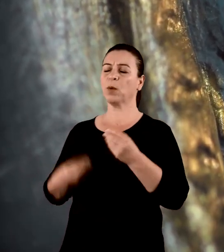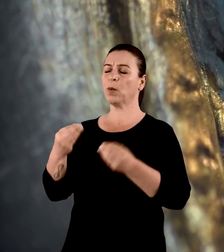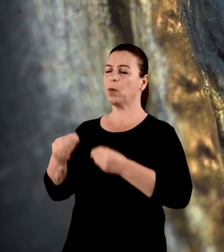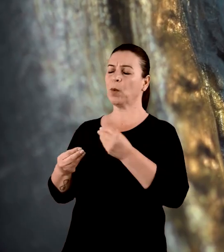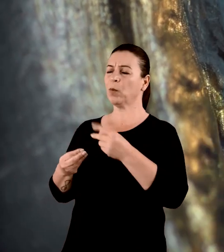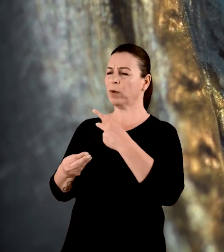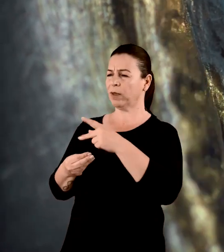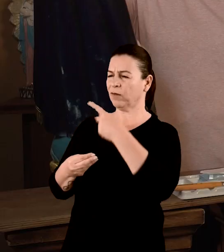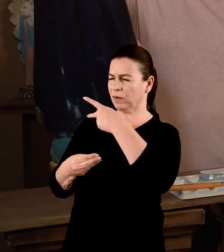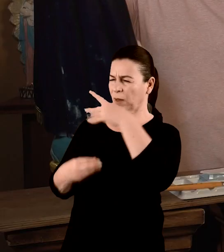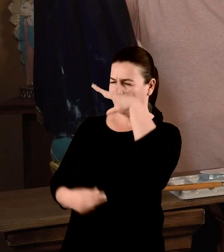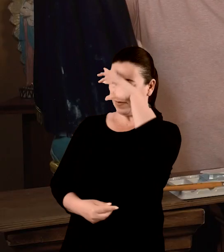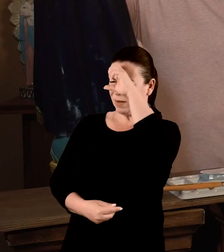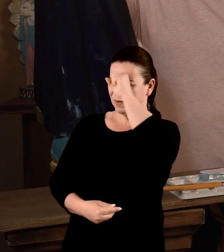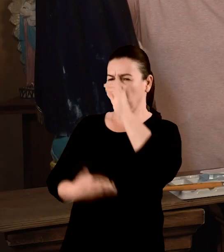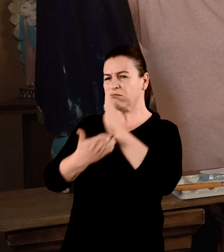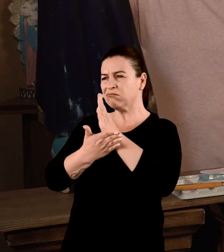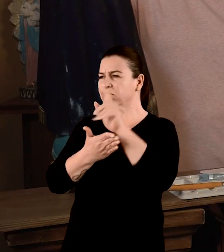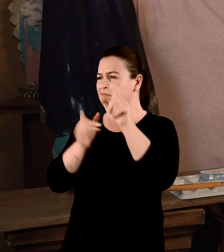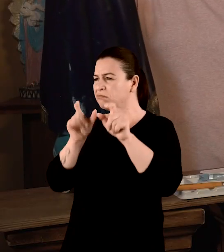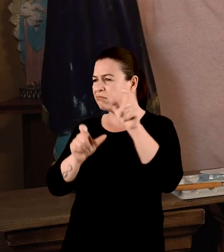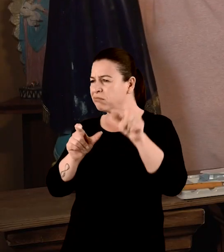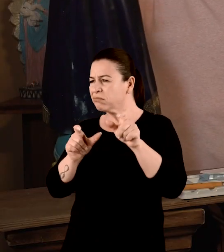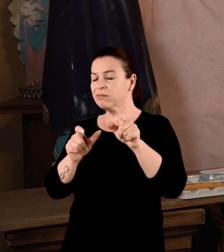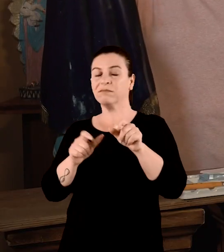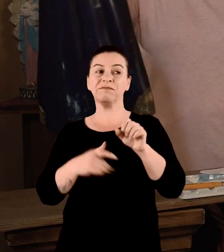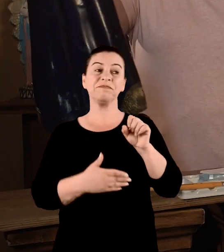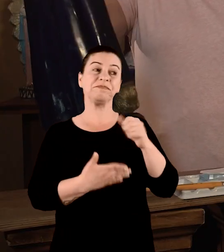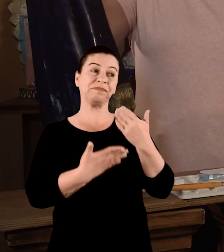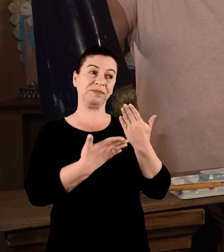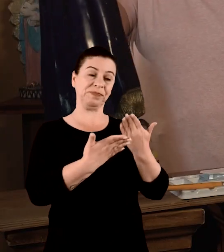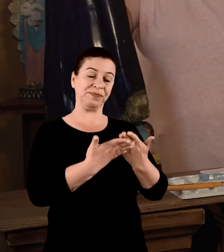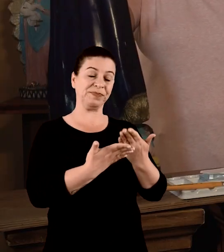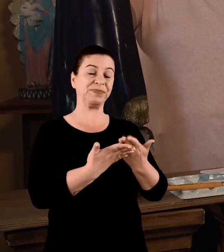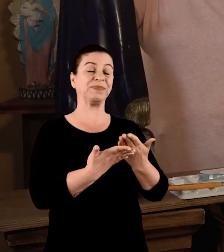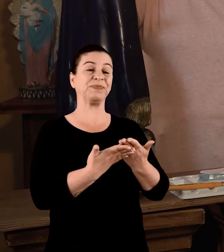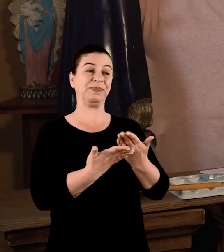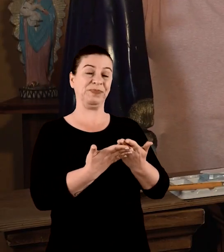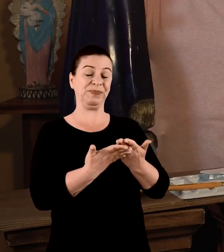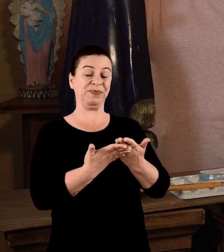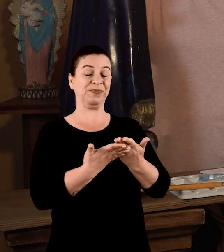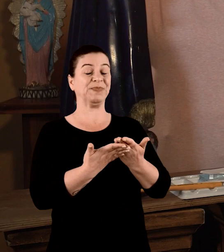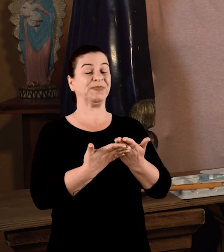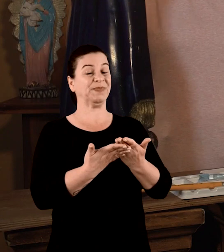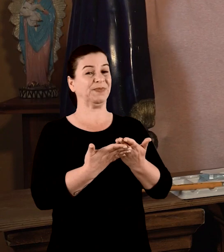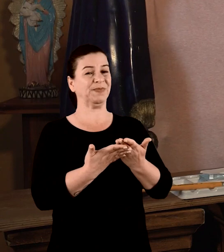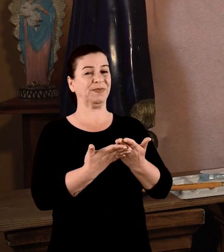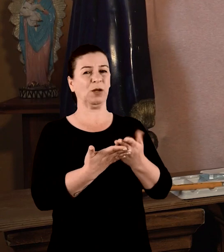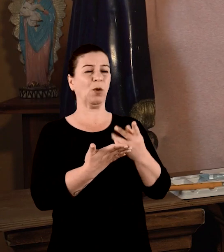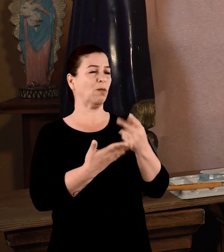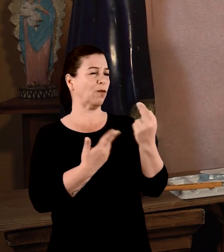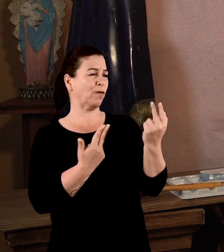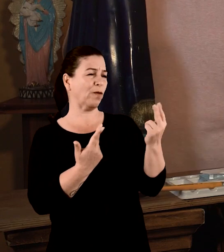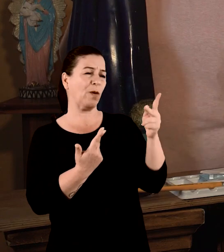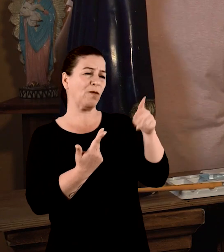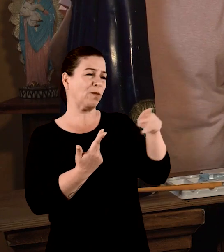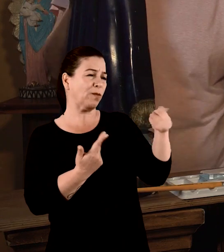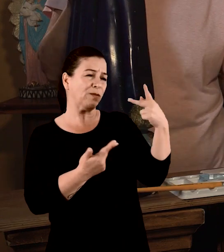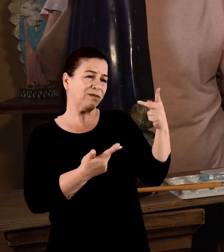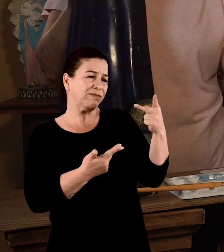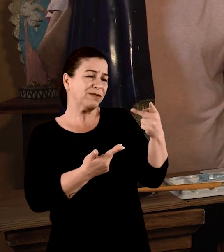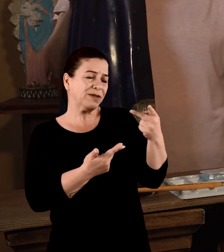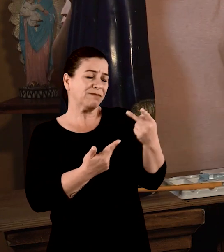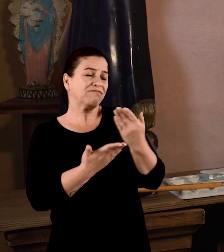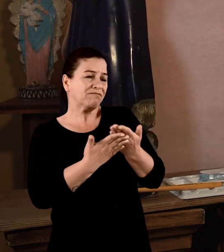Senhora, como é que é? A senhora aprendeu com alguém? Estuda-se muito, né? Nada é... Como você é professor,